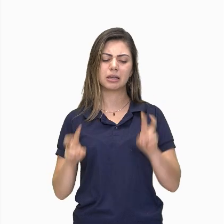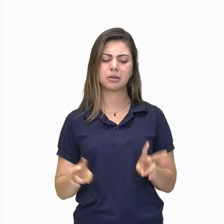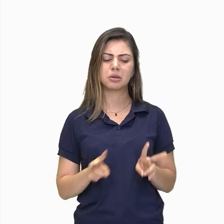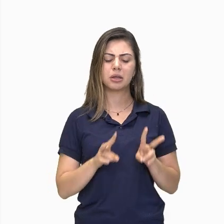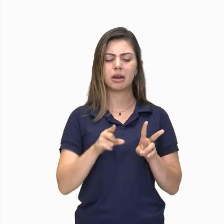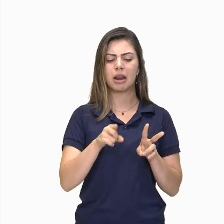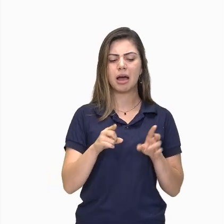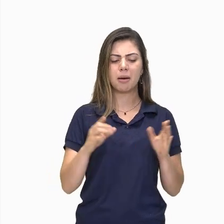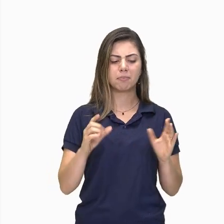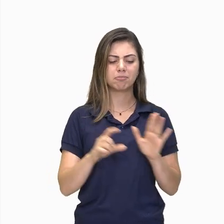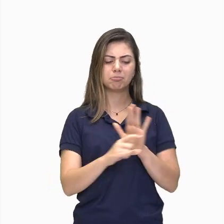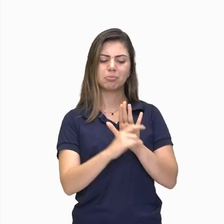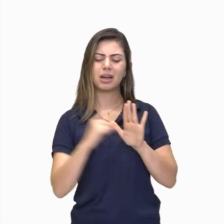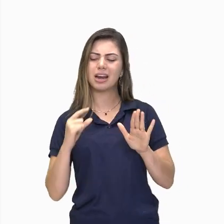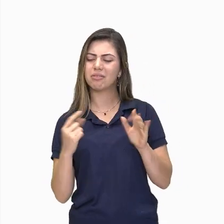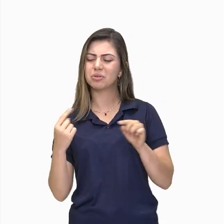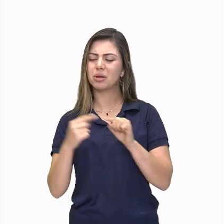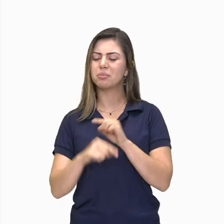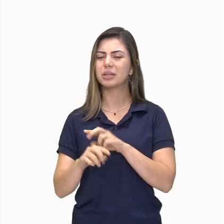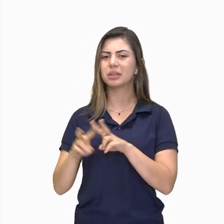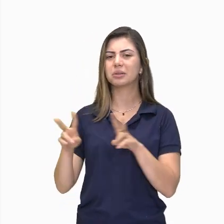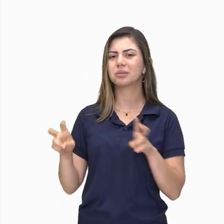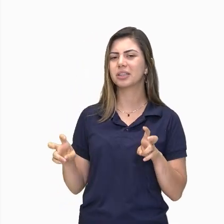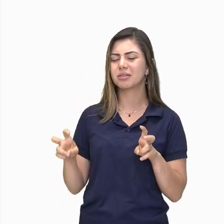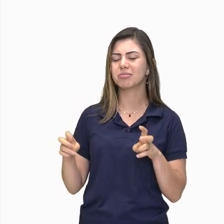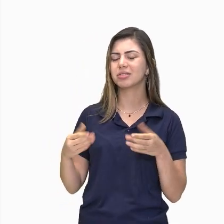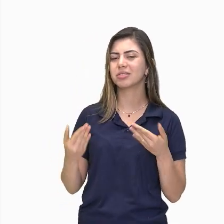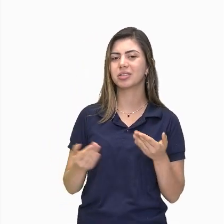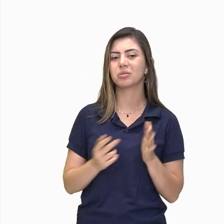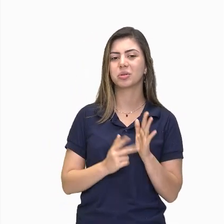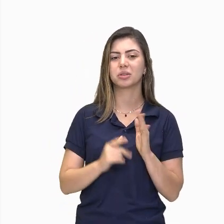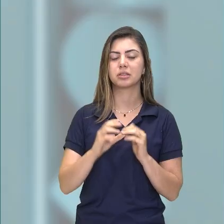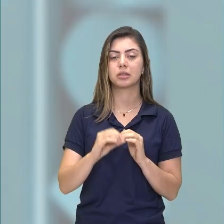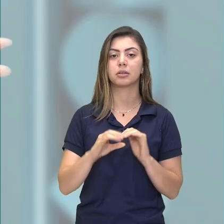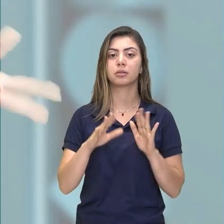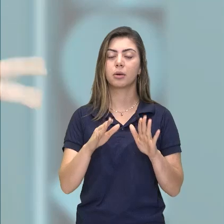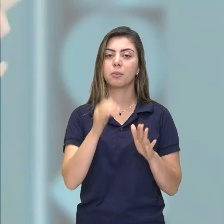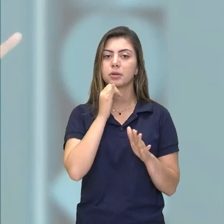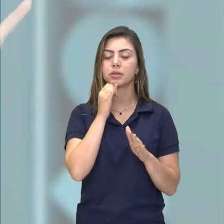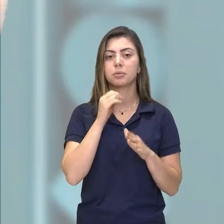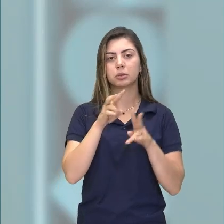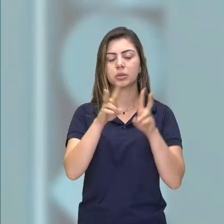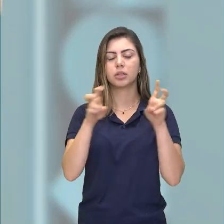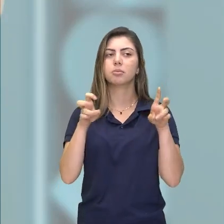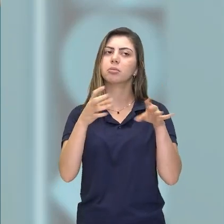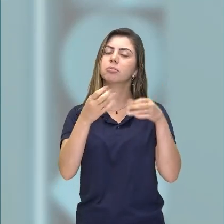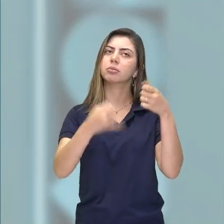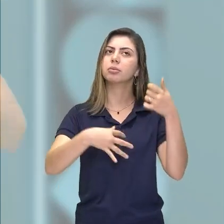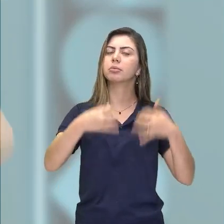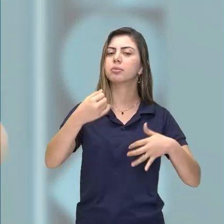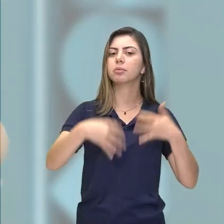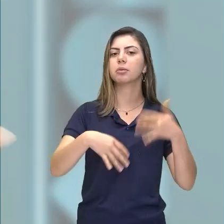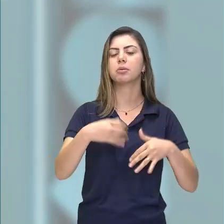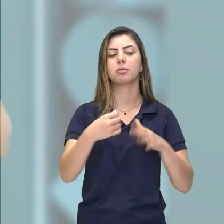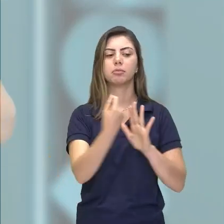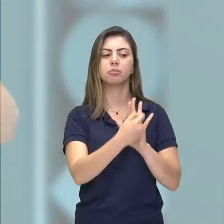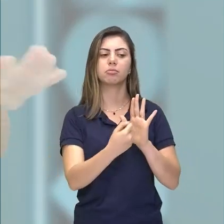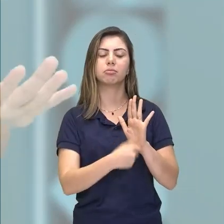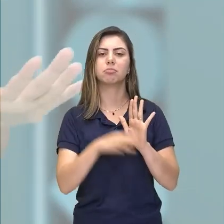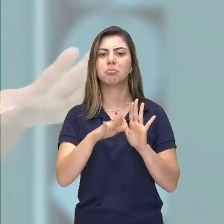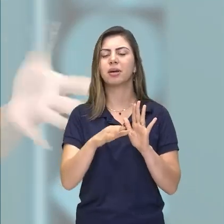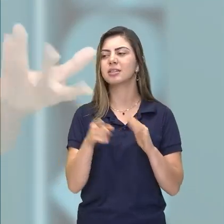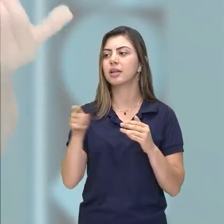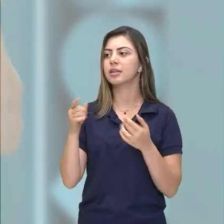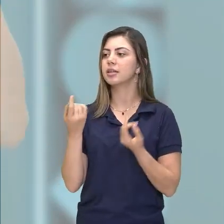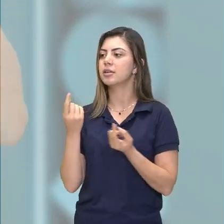tema proposto. Eu comecei falando sobre o tema, mas do nada, sei lá, eu coloco uma música que não tem